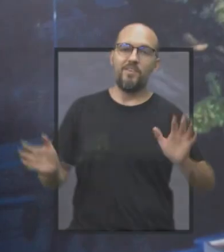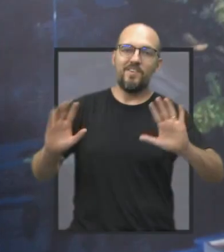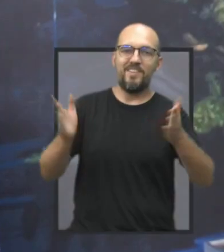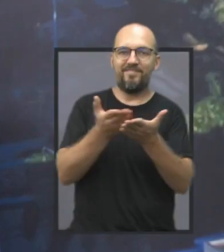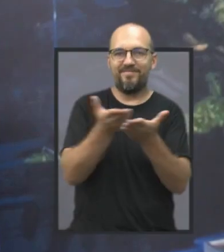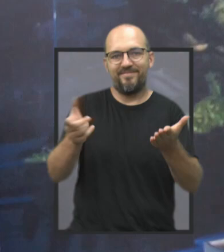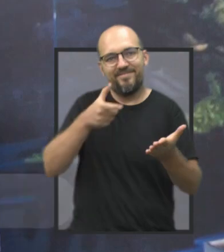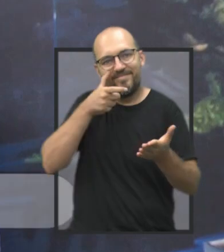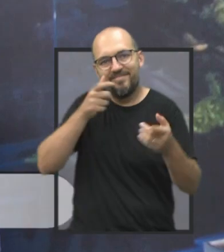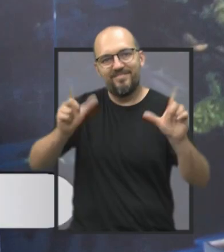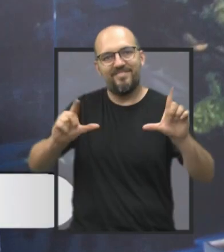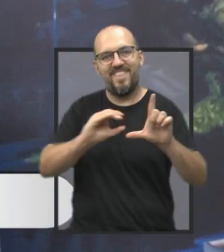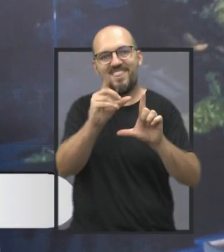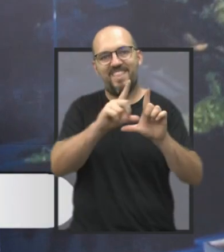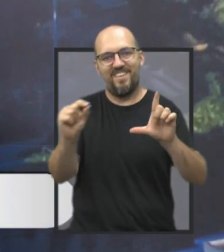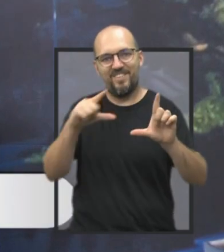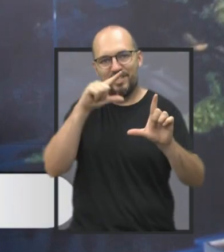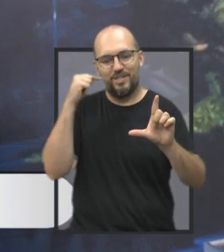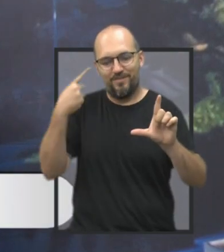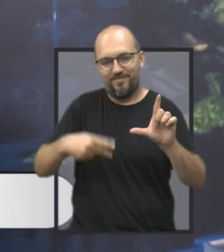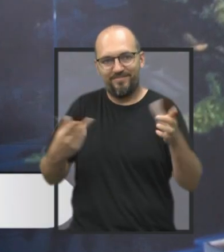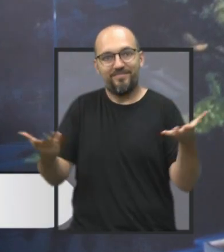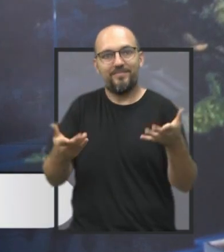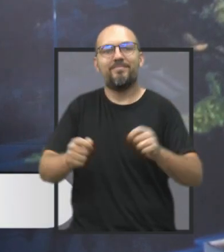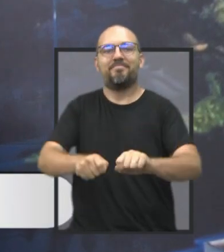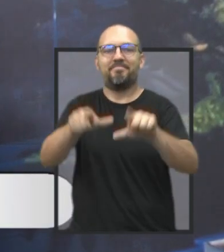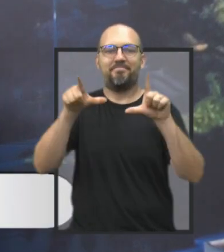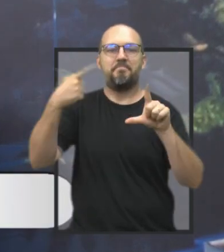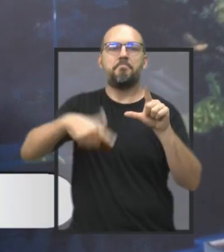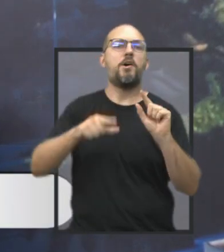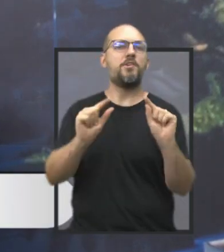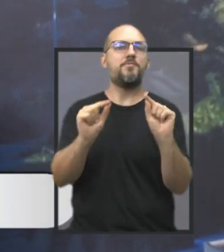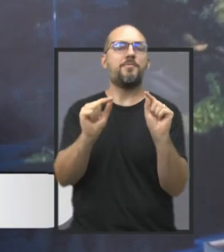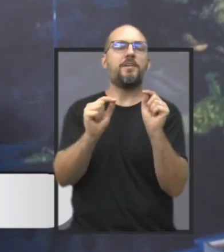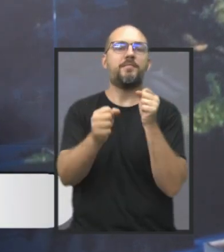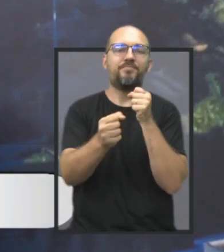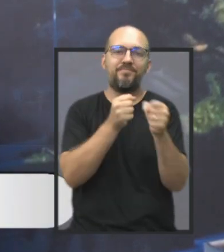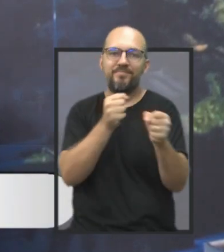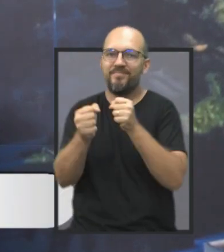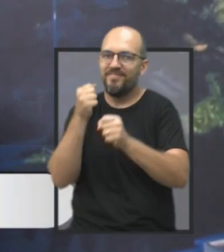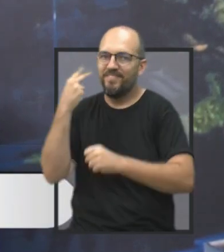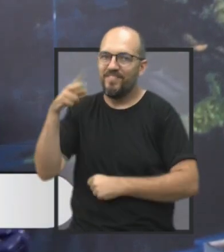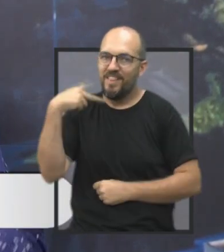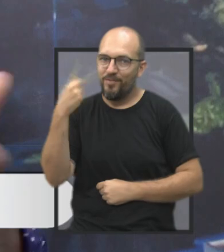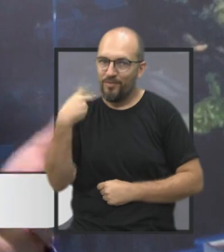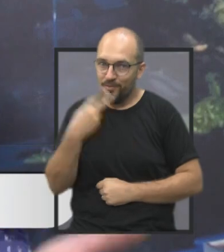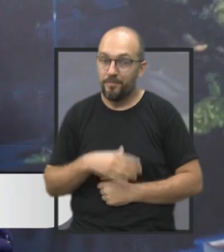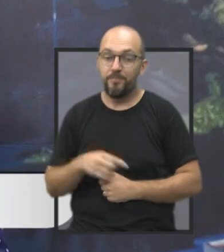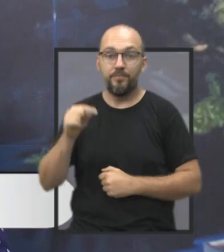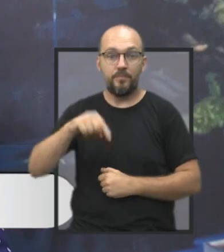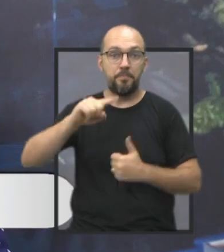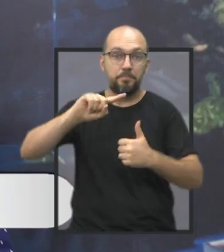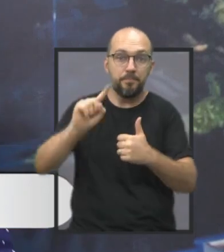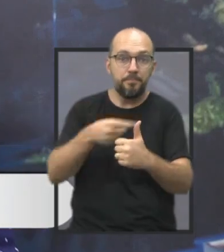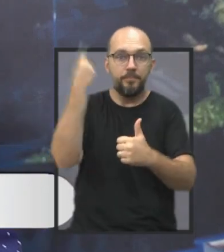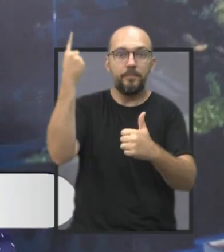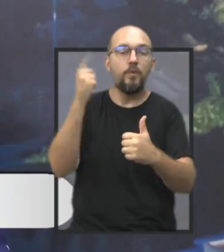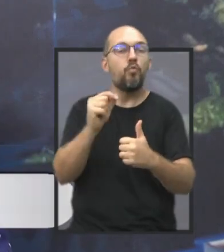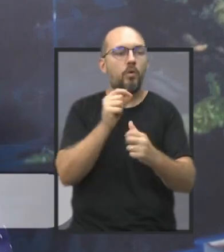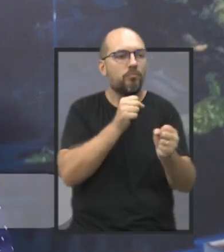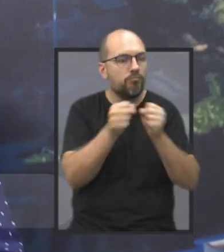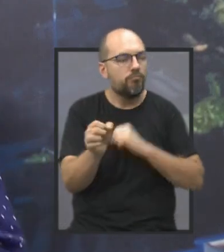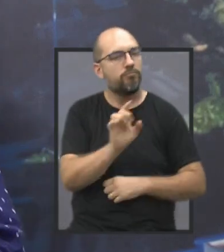Olá para você ligado na TV Câmara Jaú, está entrando no ar mais uma edição do programa Fala Vereador. Esta é a primeira rodada